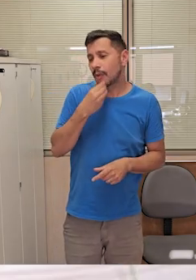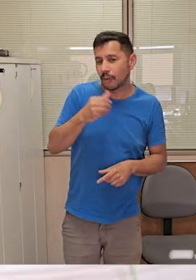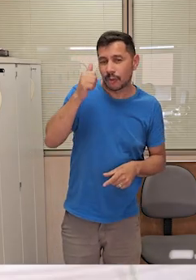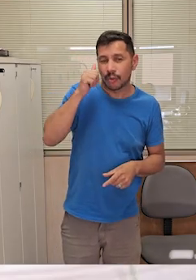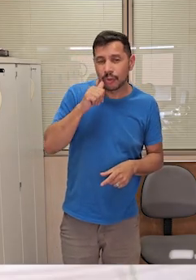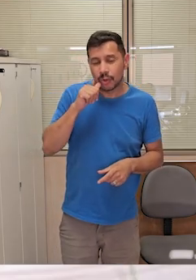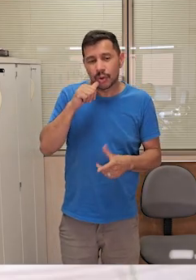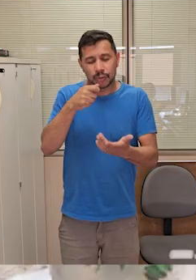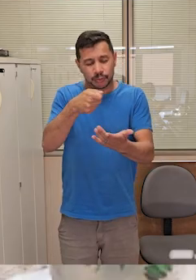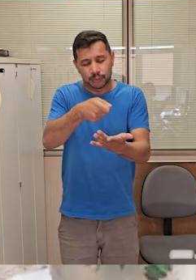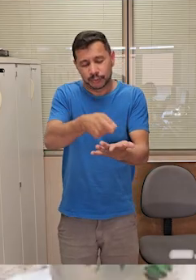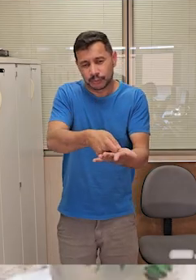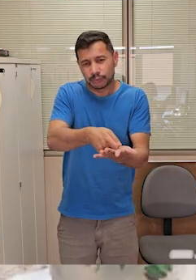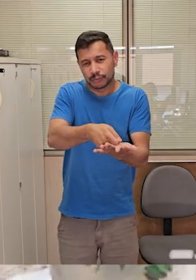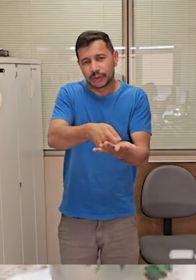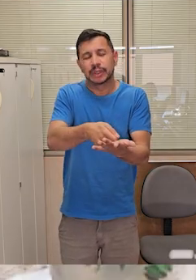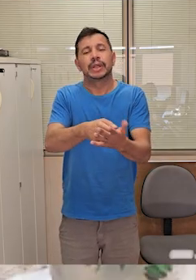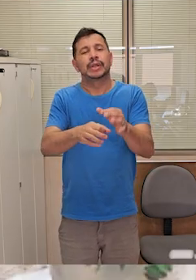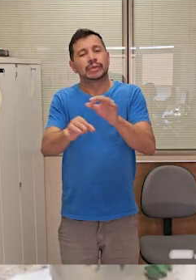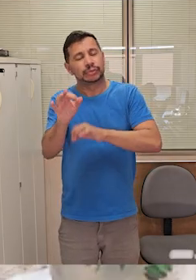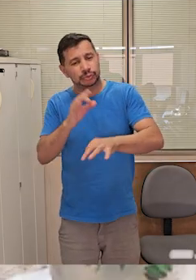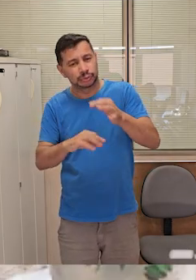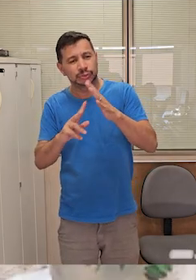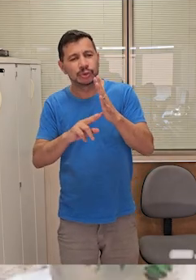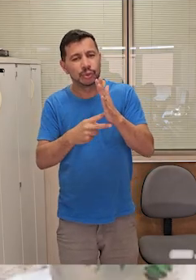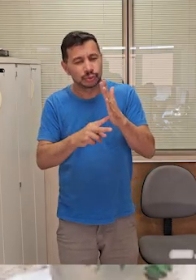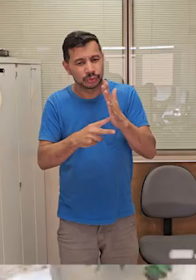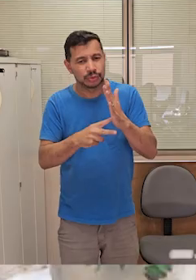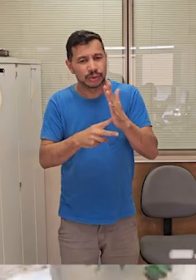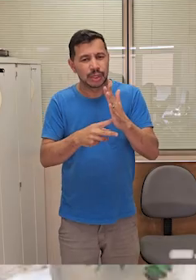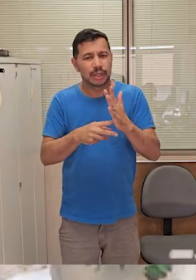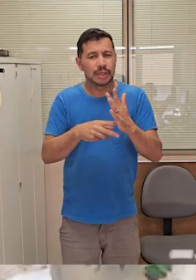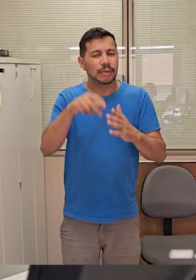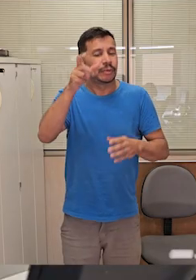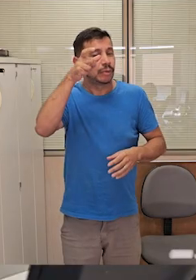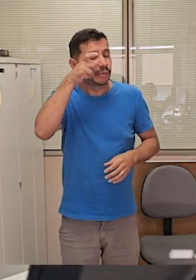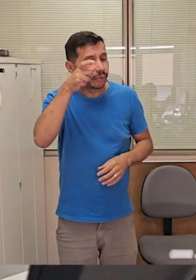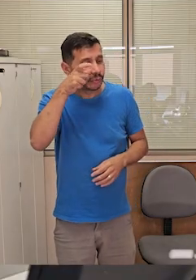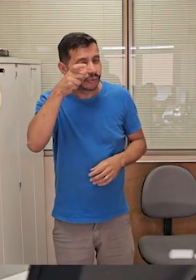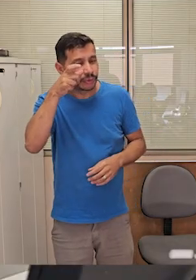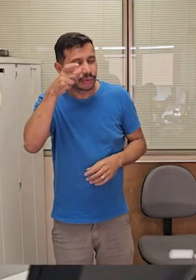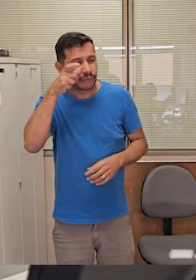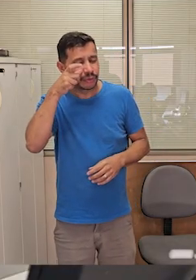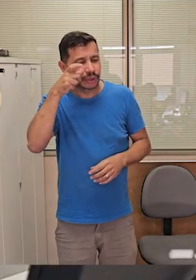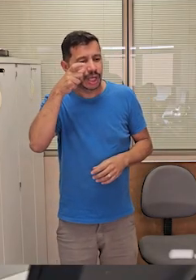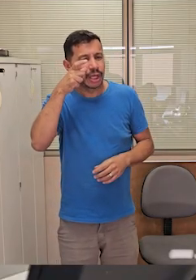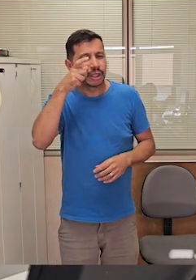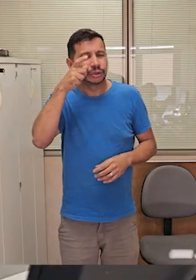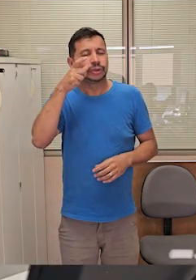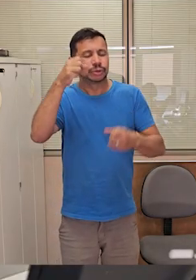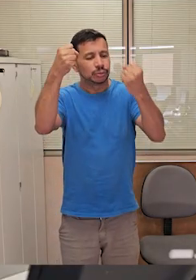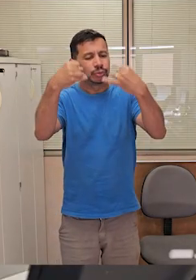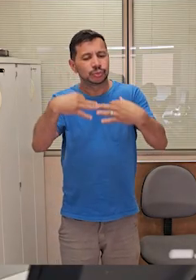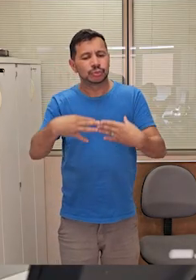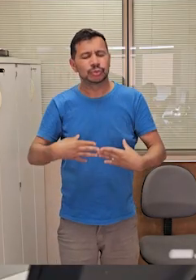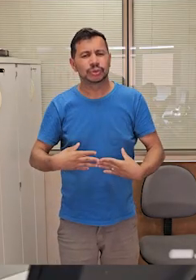e trabalhadoras, consolidando como uma das grandes figuras da história do sindicato. E ele deixou, na verdade, eu acho que o